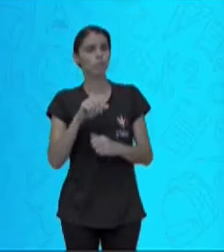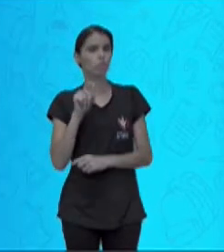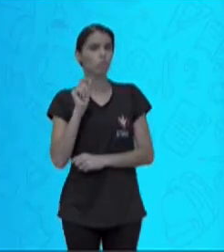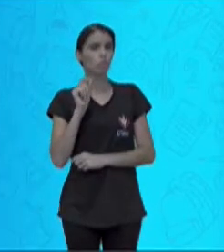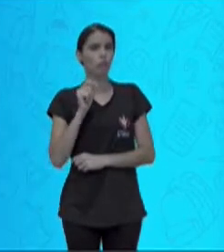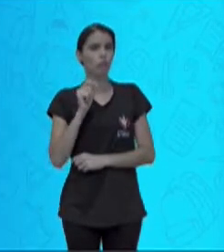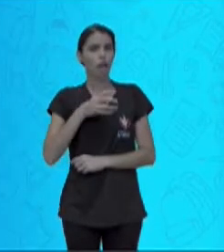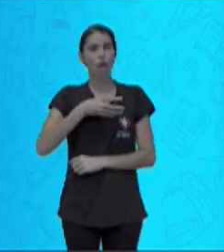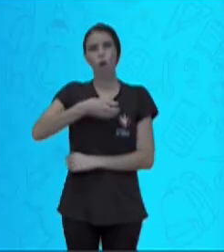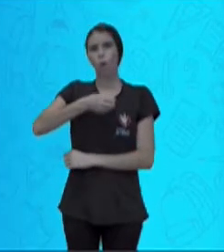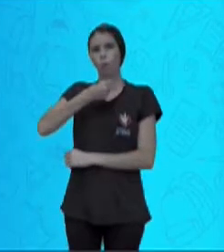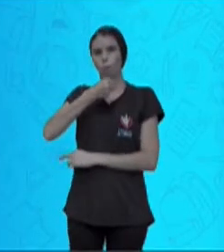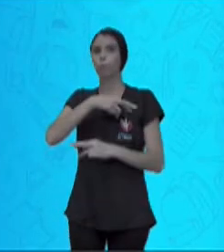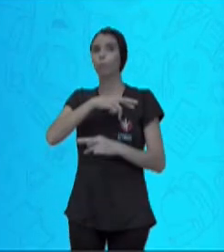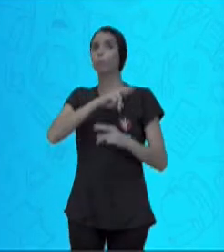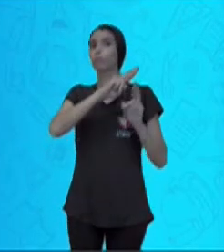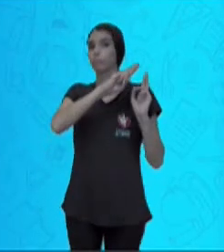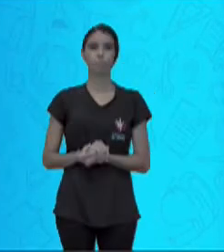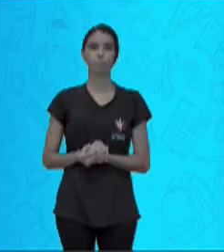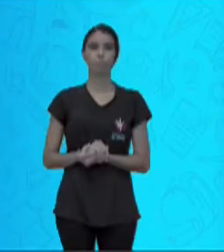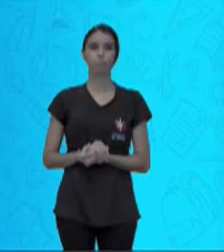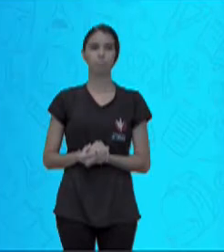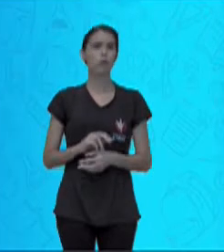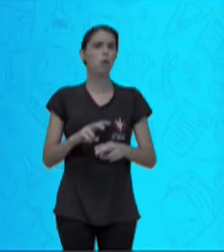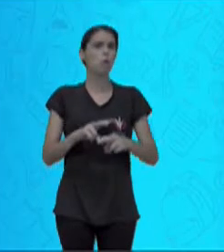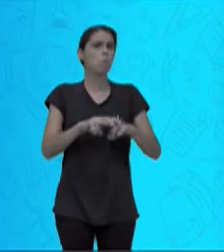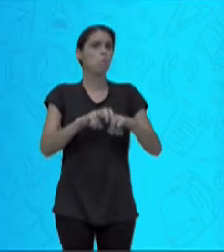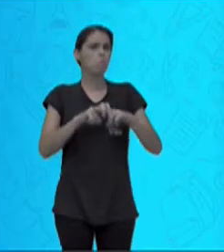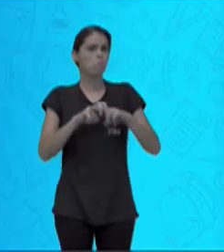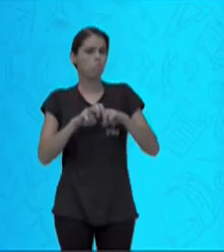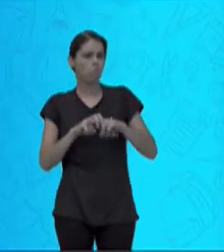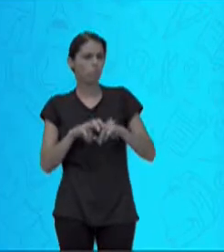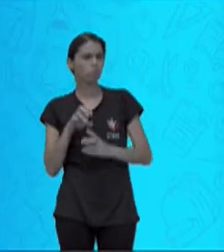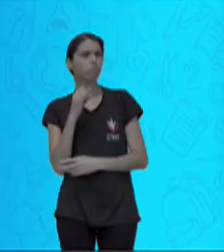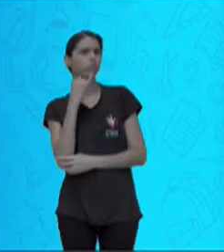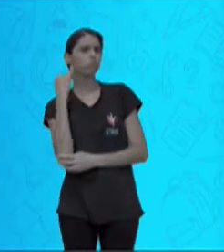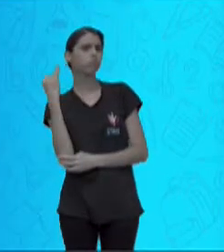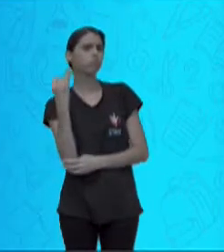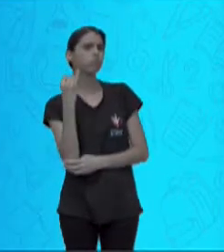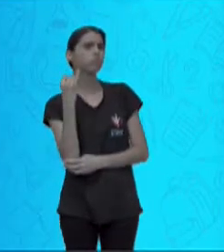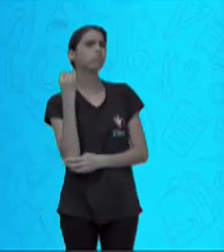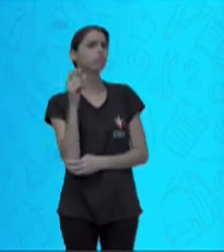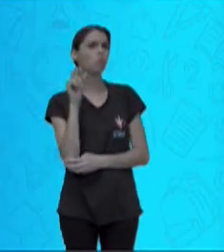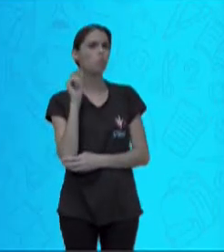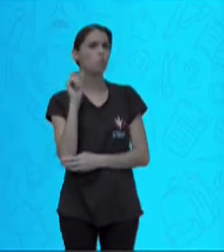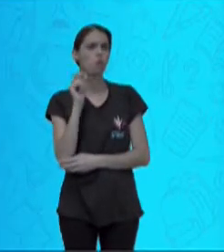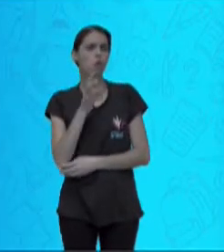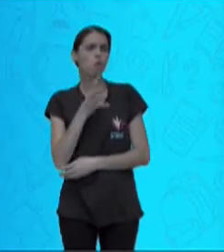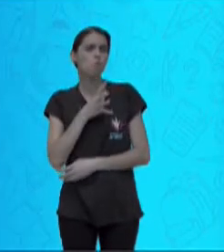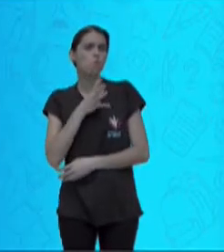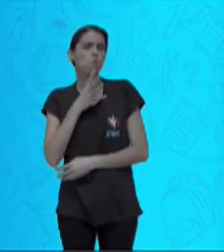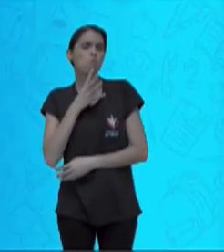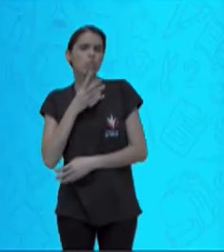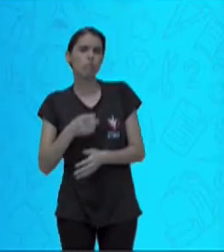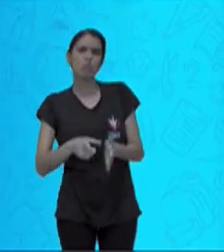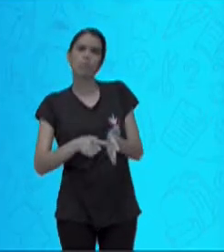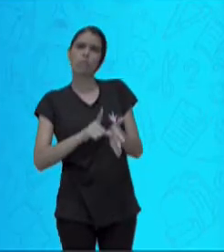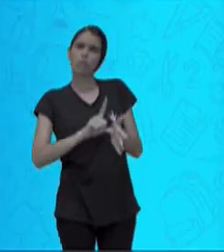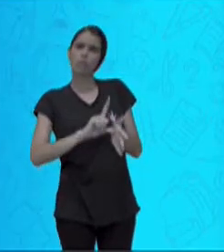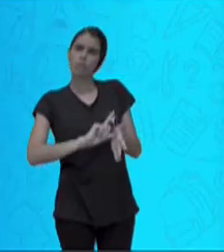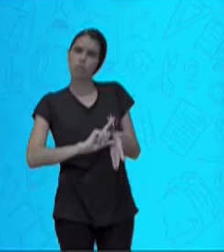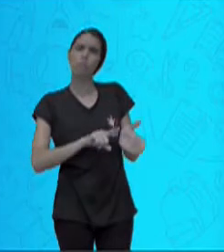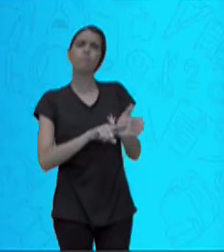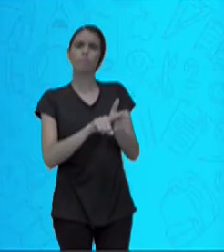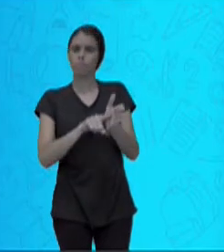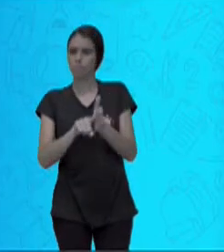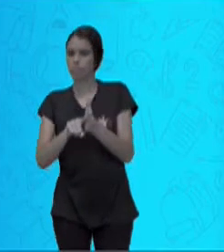entrevistador deve se preparar. Isso. A elaboração prévia é muito importante. Significa uma preparação